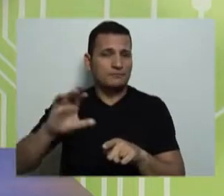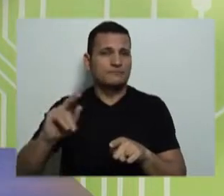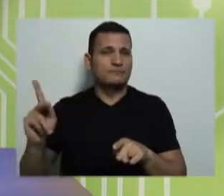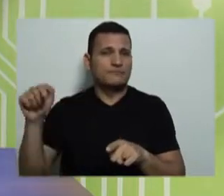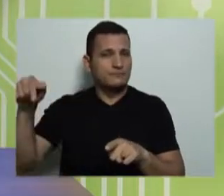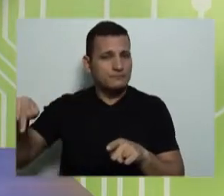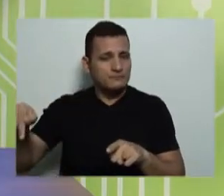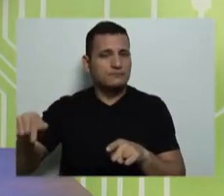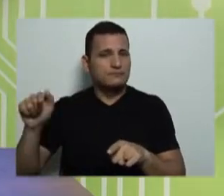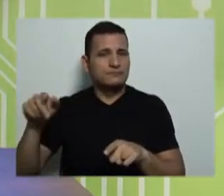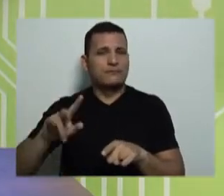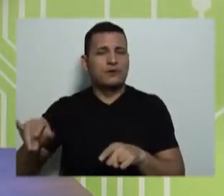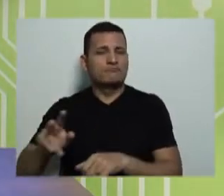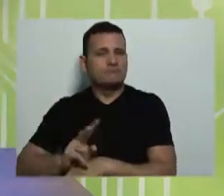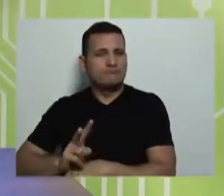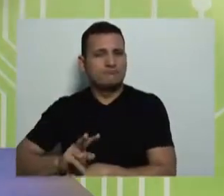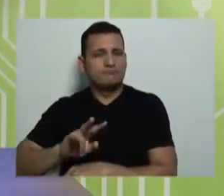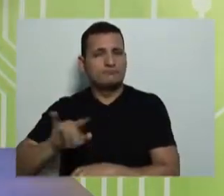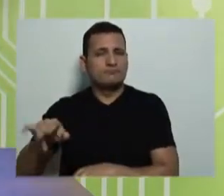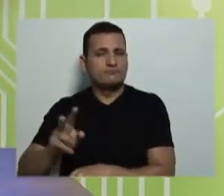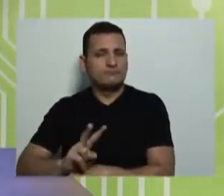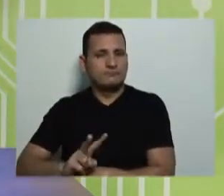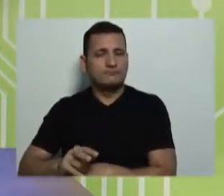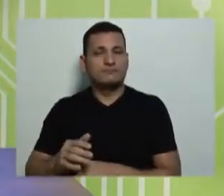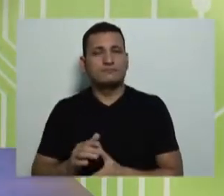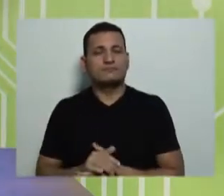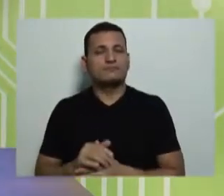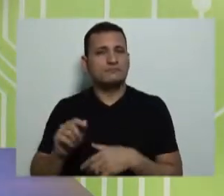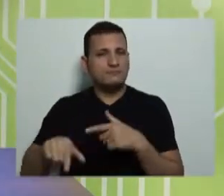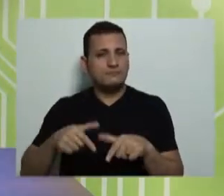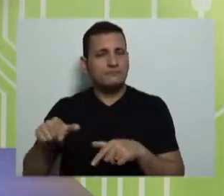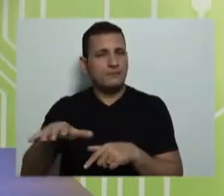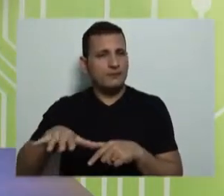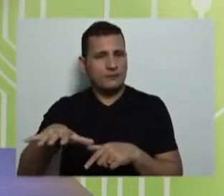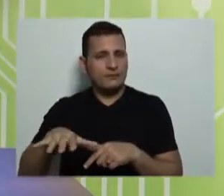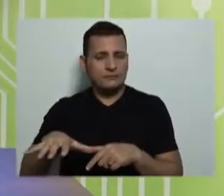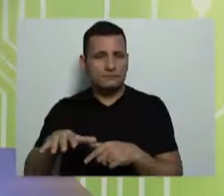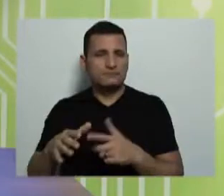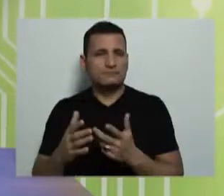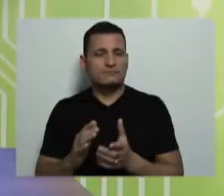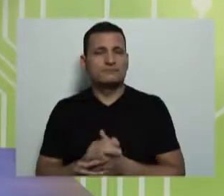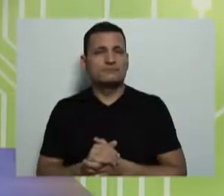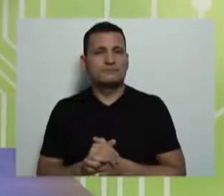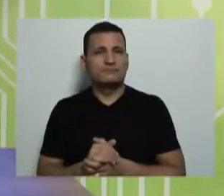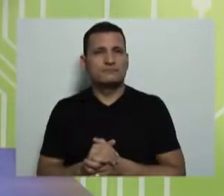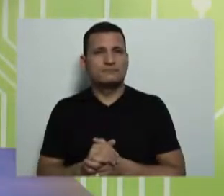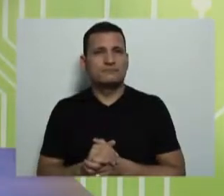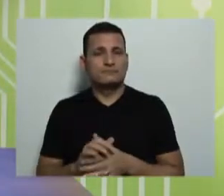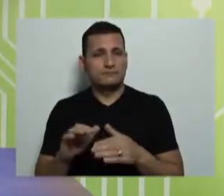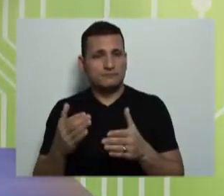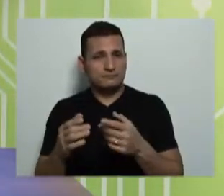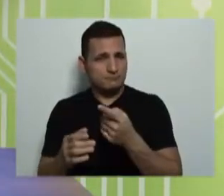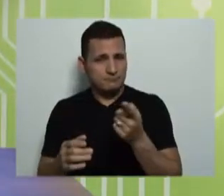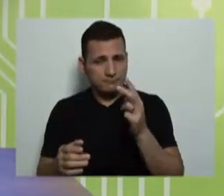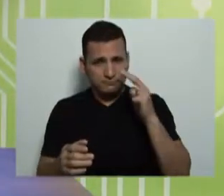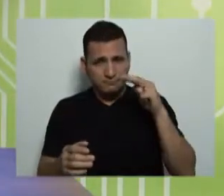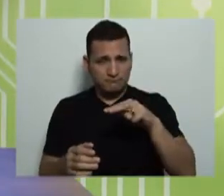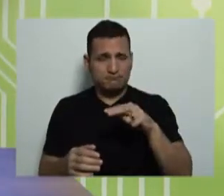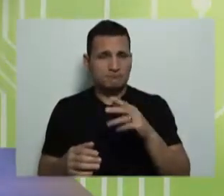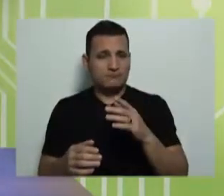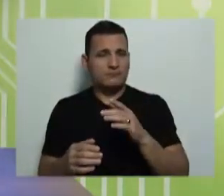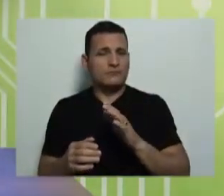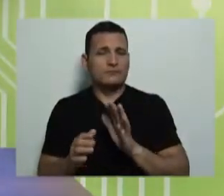da empresa, ou lá do órgão público, que atue nessa área do eixo formativo do curso. Então vejam, pessoal, que não é